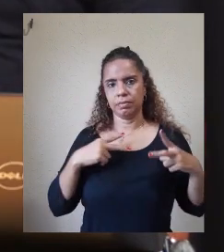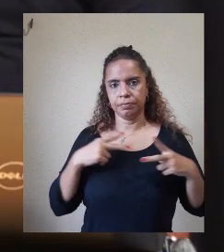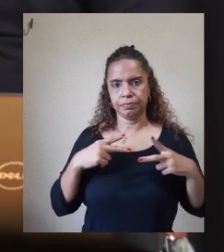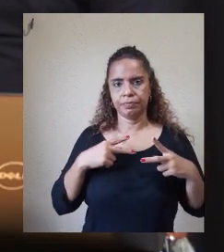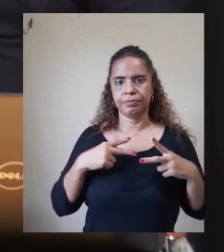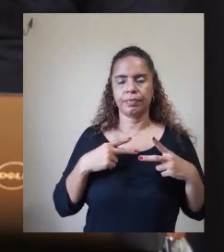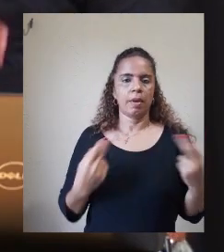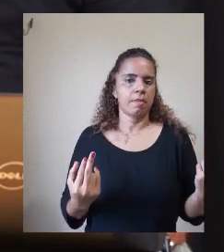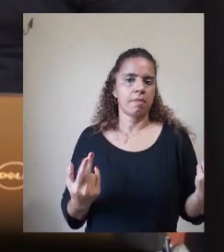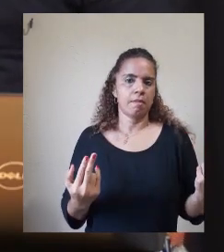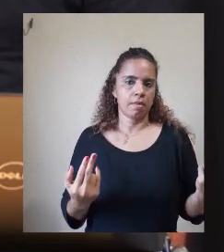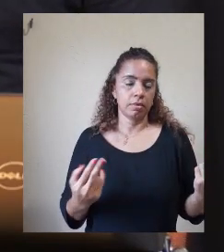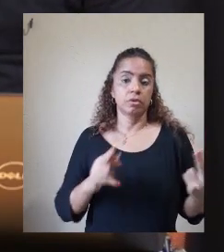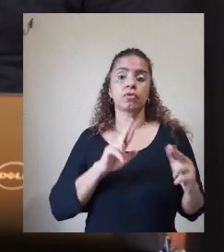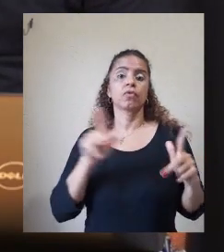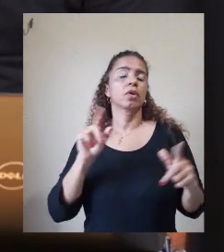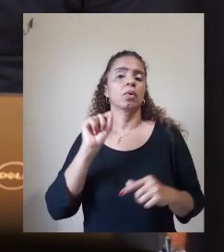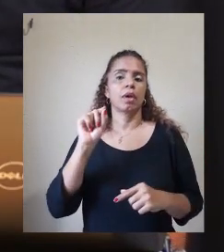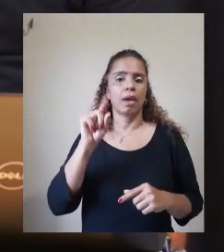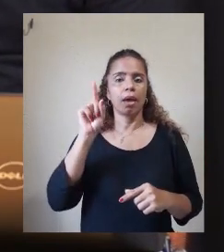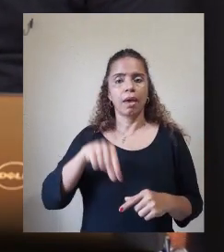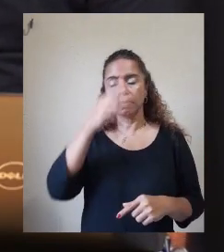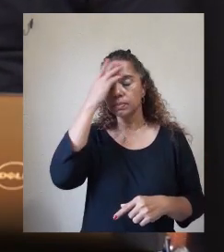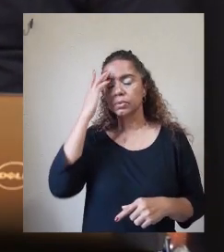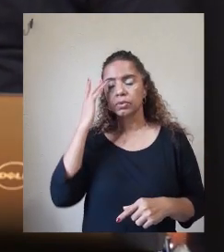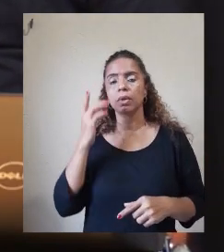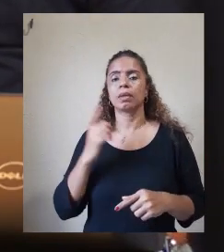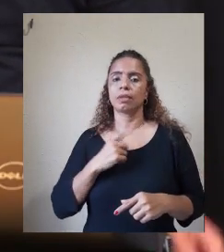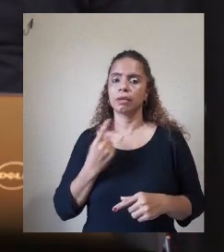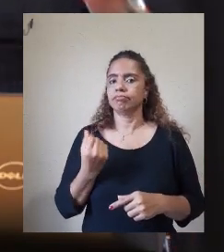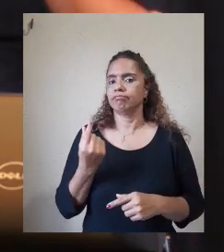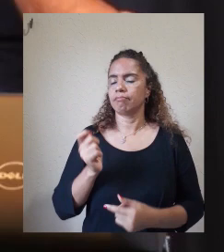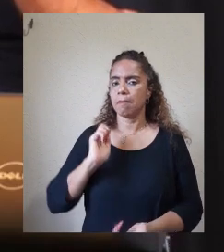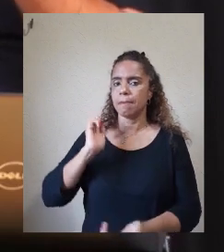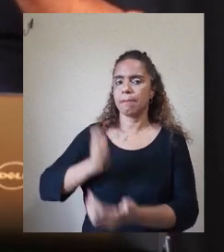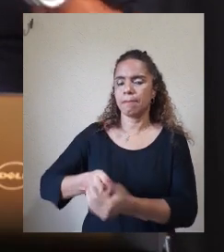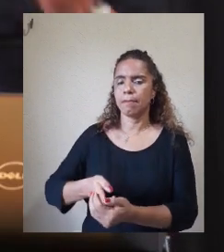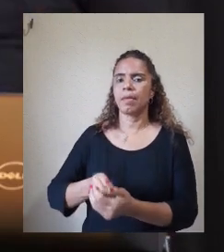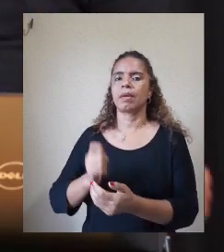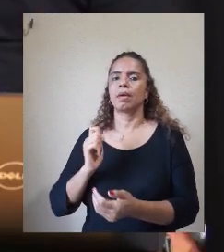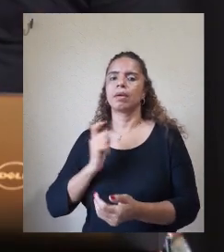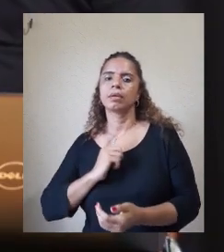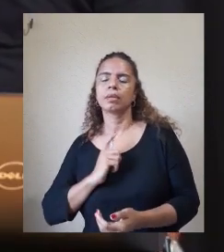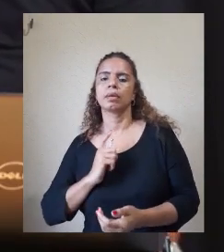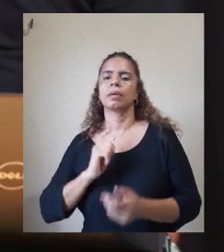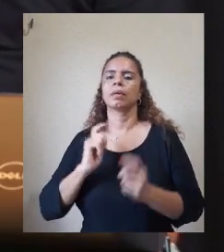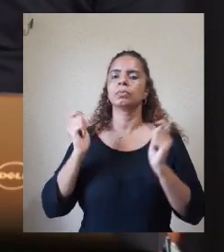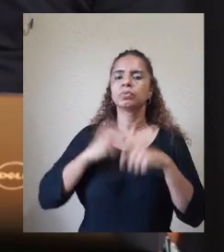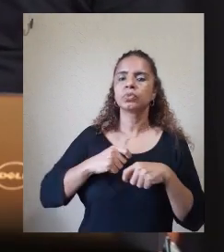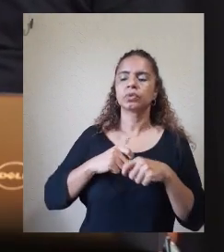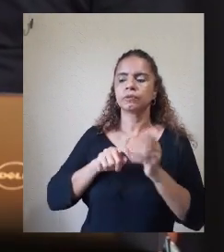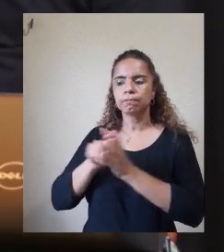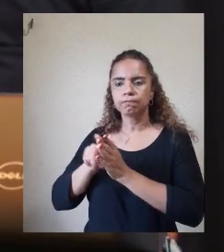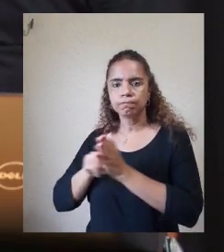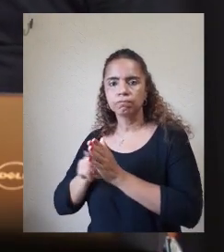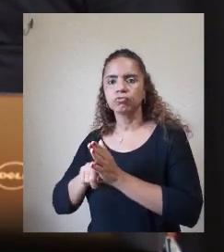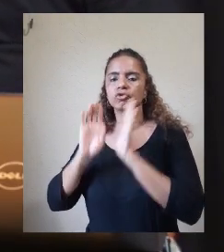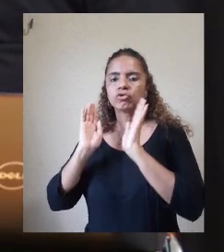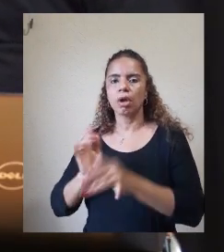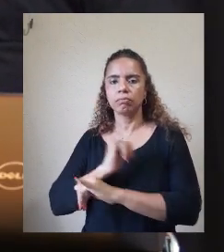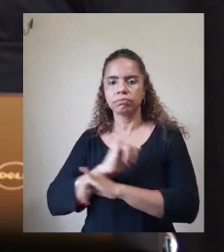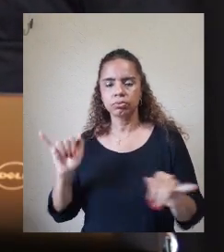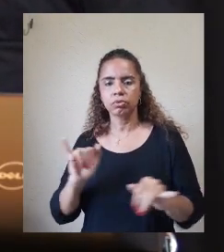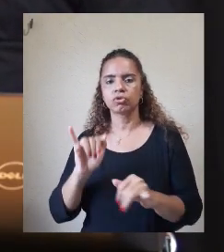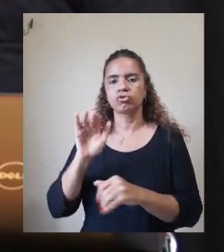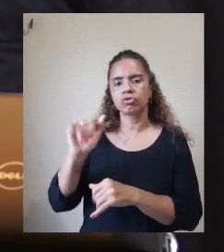que o pessoal que tem condição de pagar tem a opção de ter seu caso notificado e convocar o laboratório para coletar o exame em